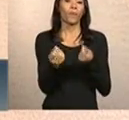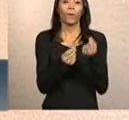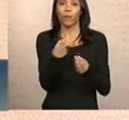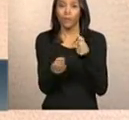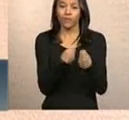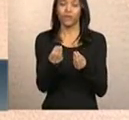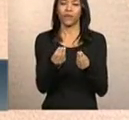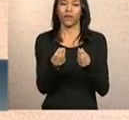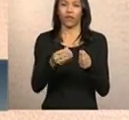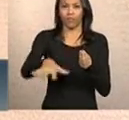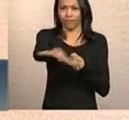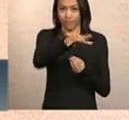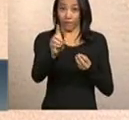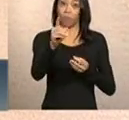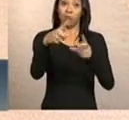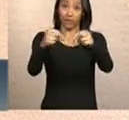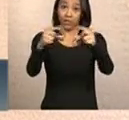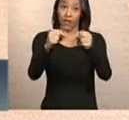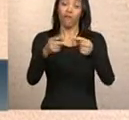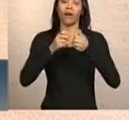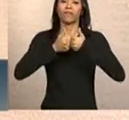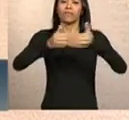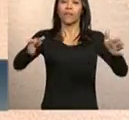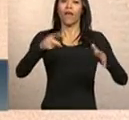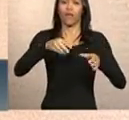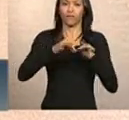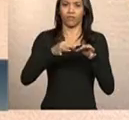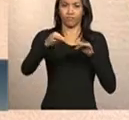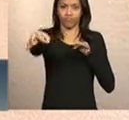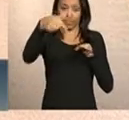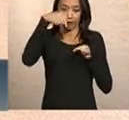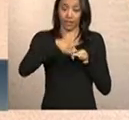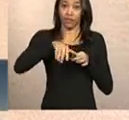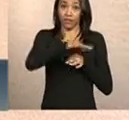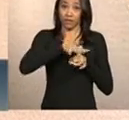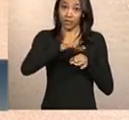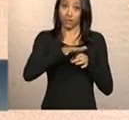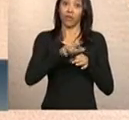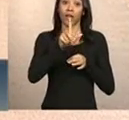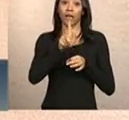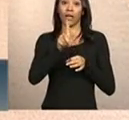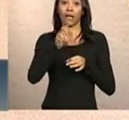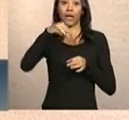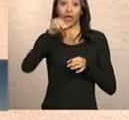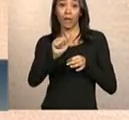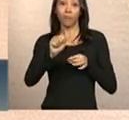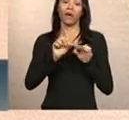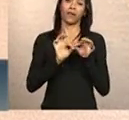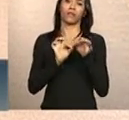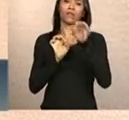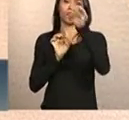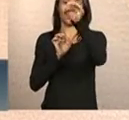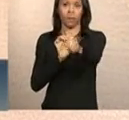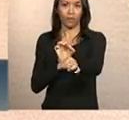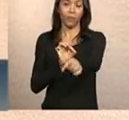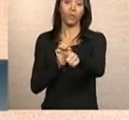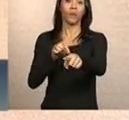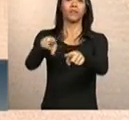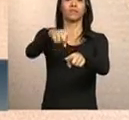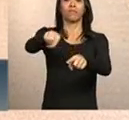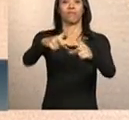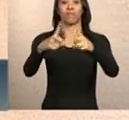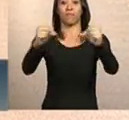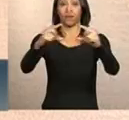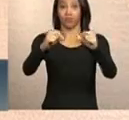Dilma Rousseff vai inaugurar daqui a pouco liga essa região administrativa ao Gama e de lá segue para o plano piloto, que fica na